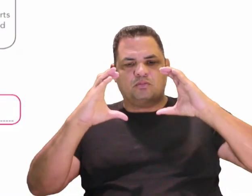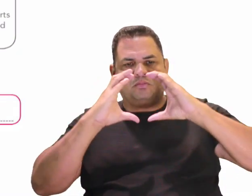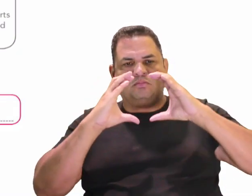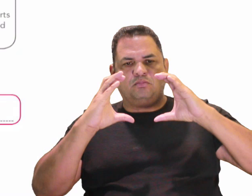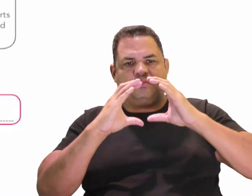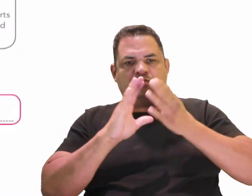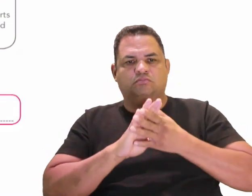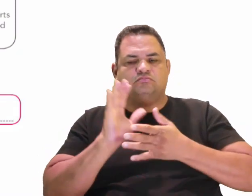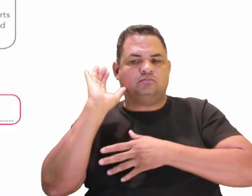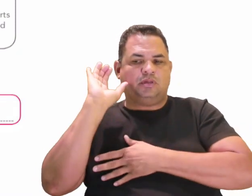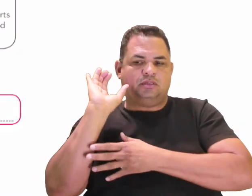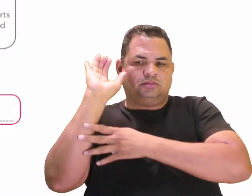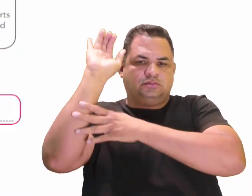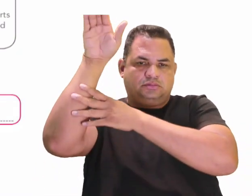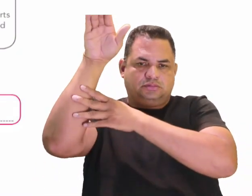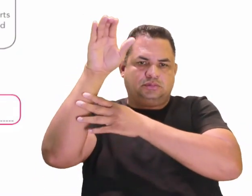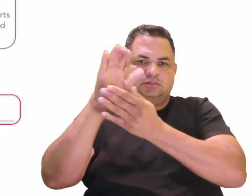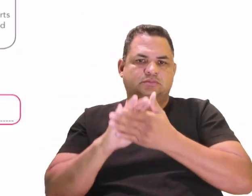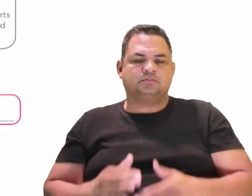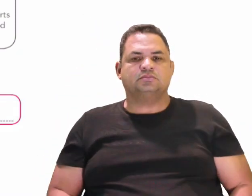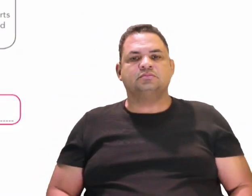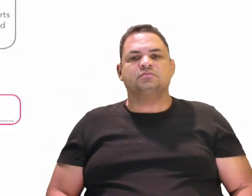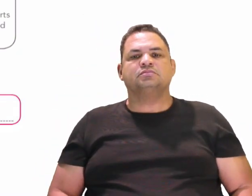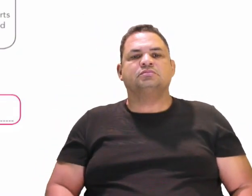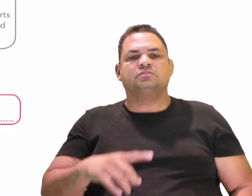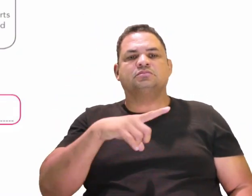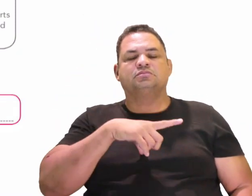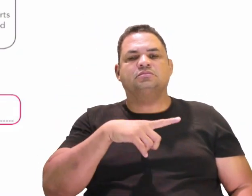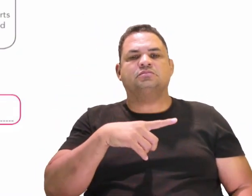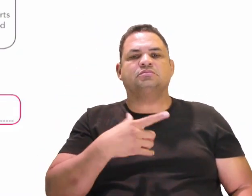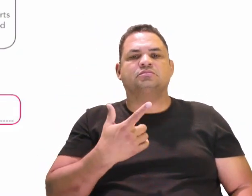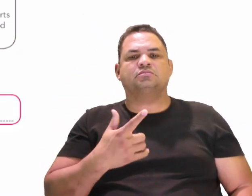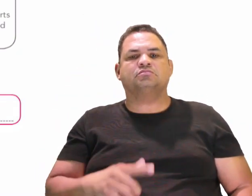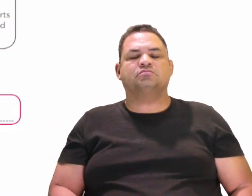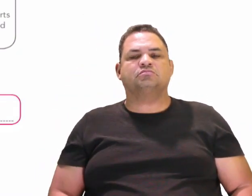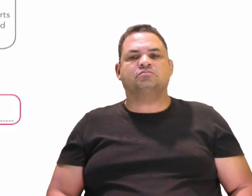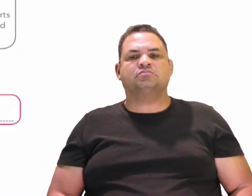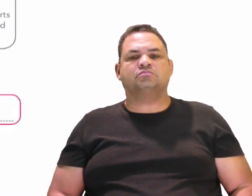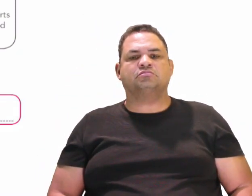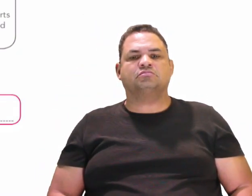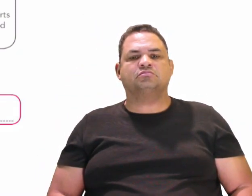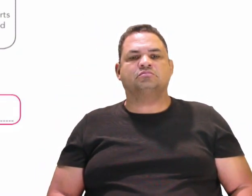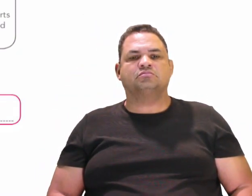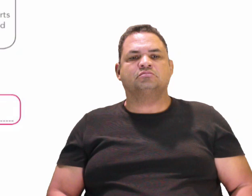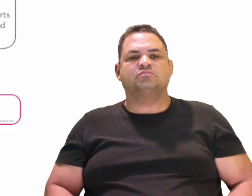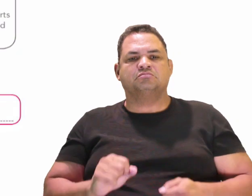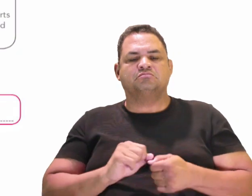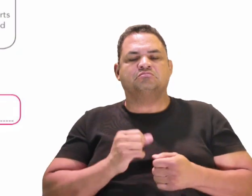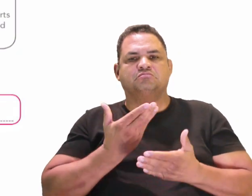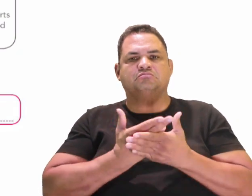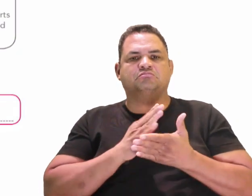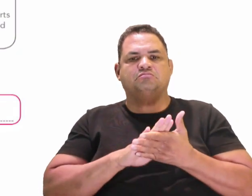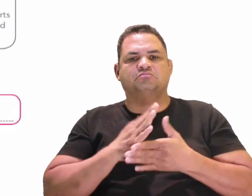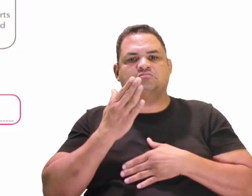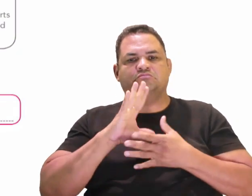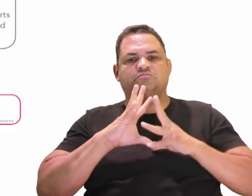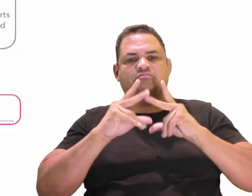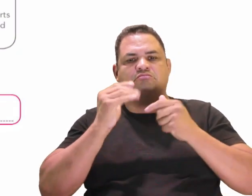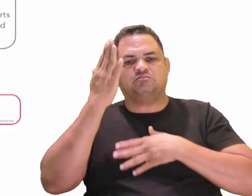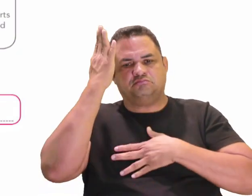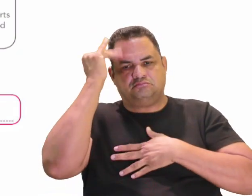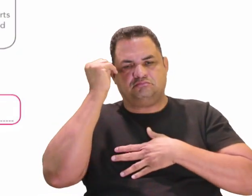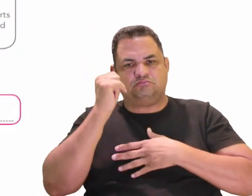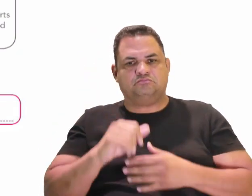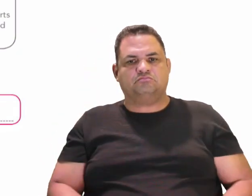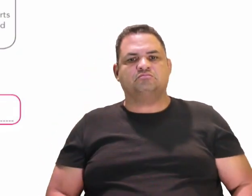play basketball. E aí não é interessante fazer a tradução disso aqui, porque todo mundo sabe, né, que se trata de